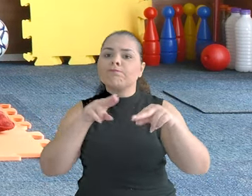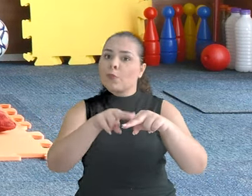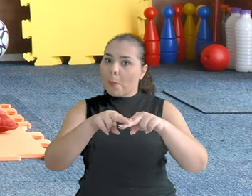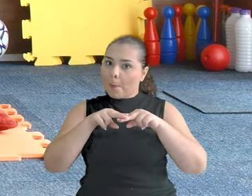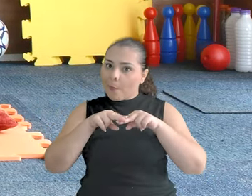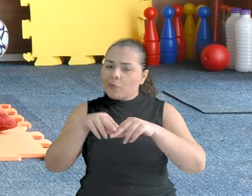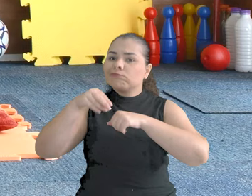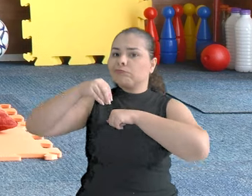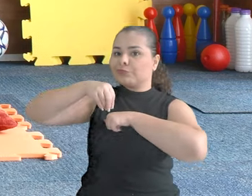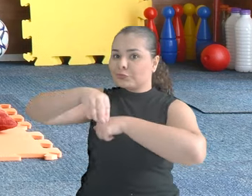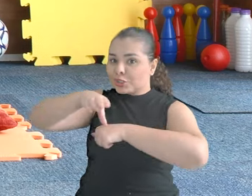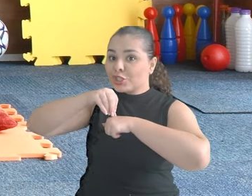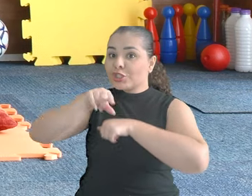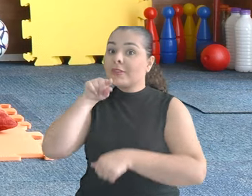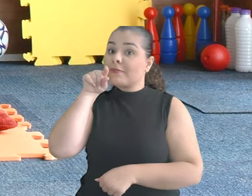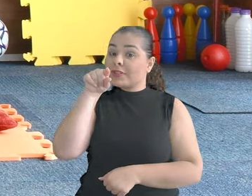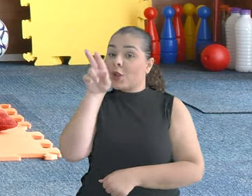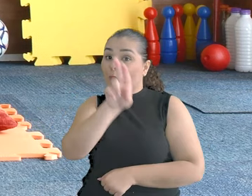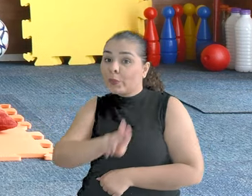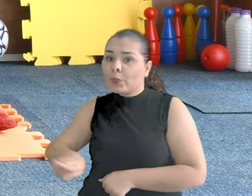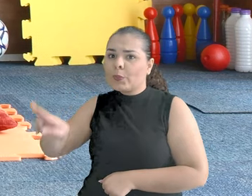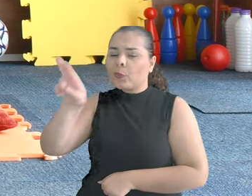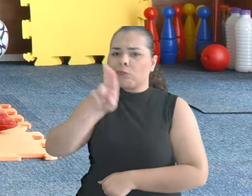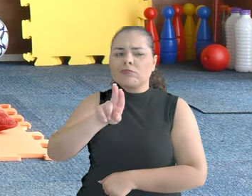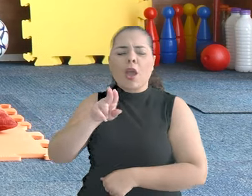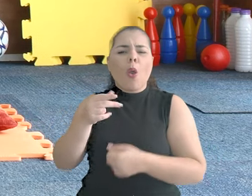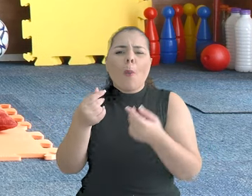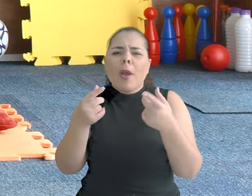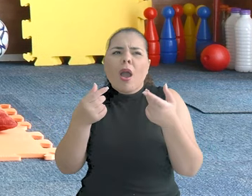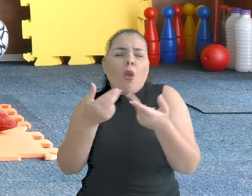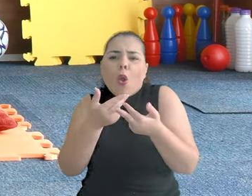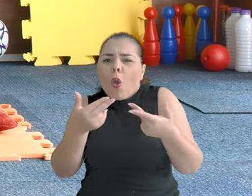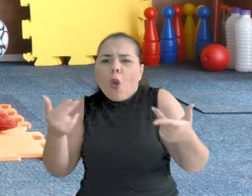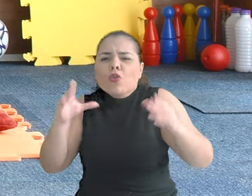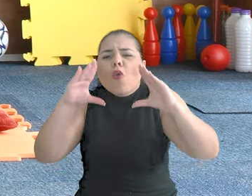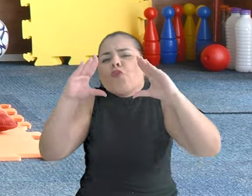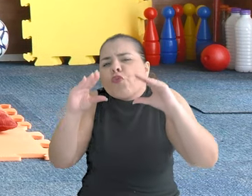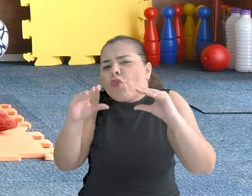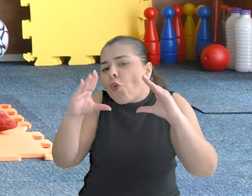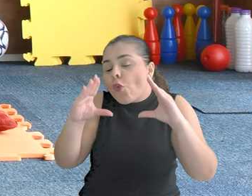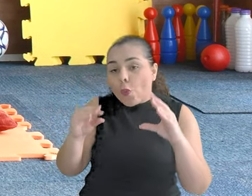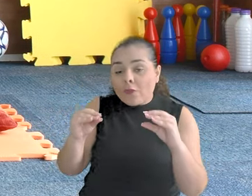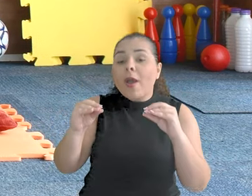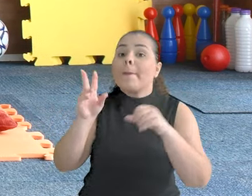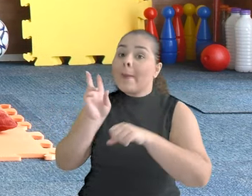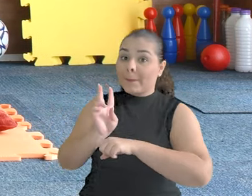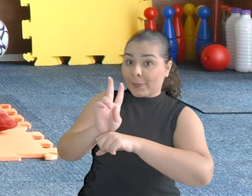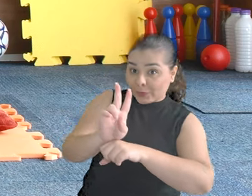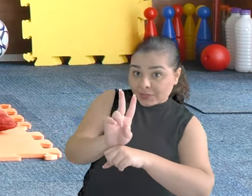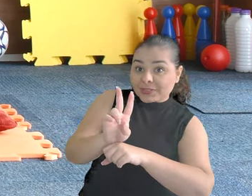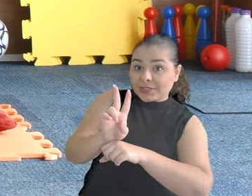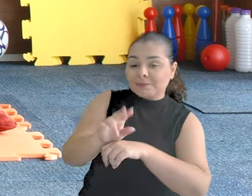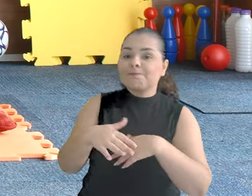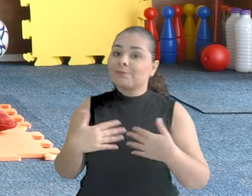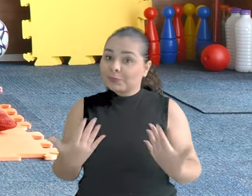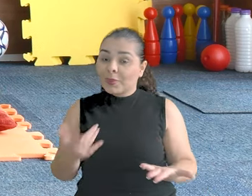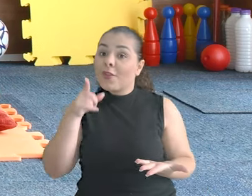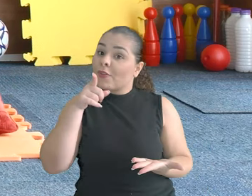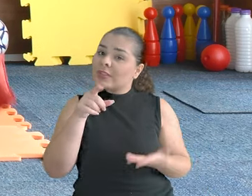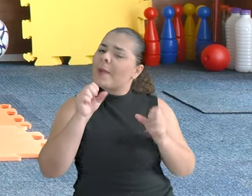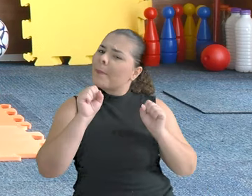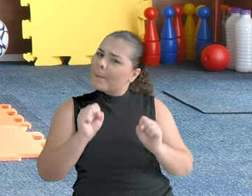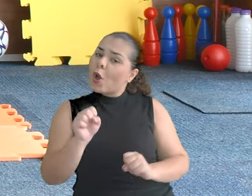para isso eu recomendo que você uso o colchonete ponta precisei fofinho e